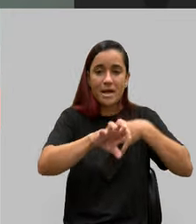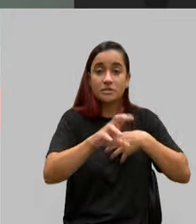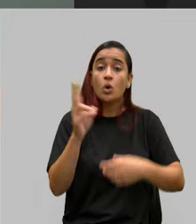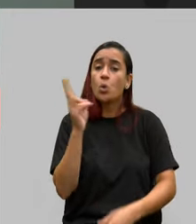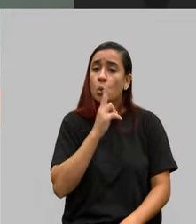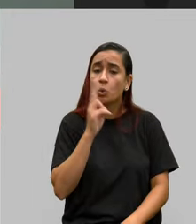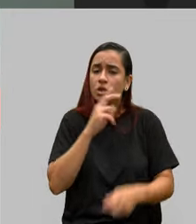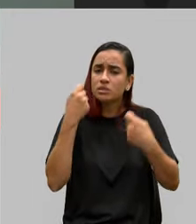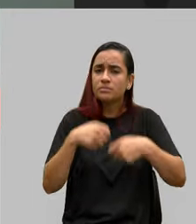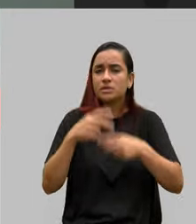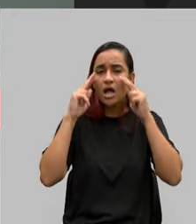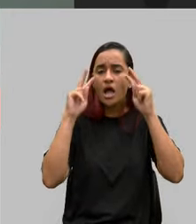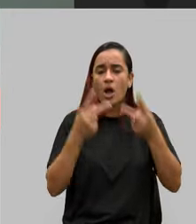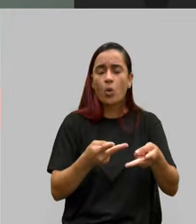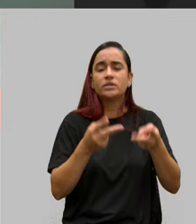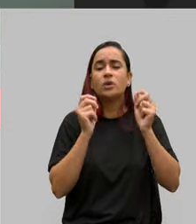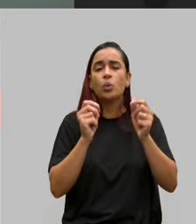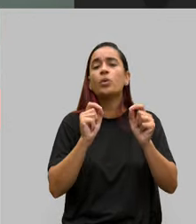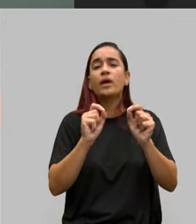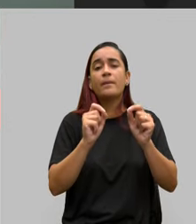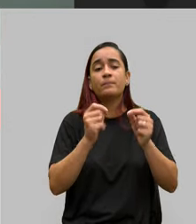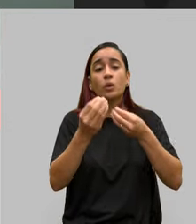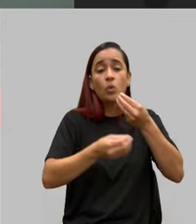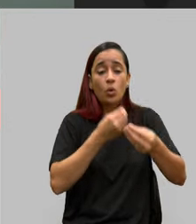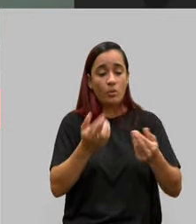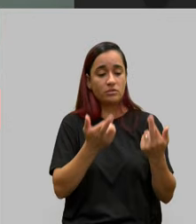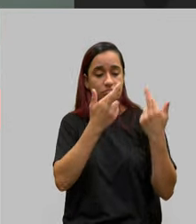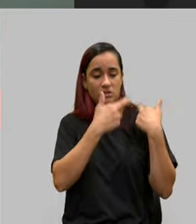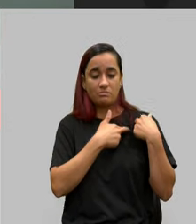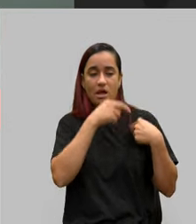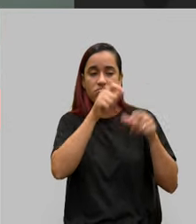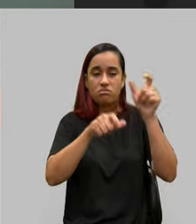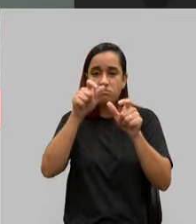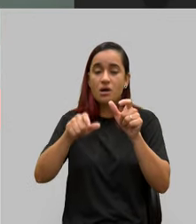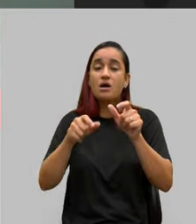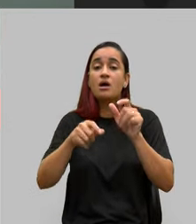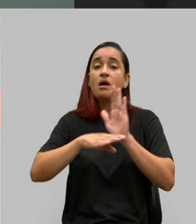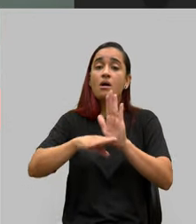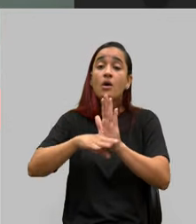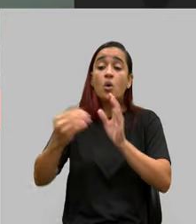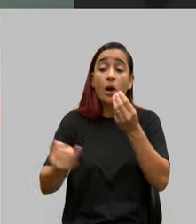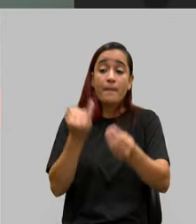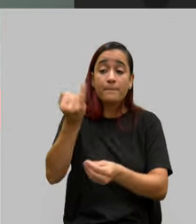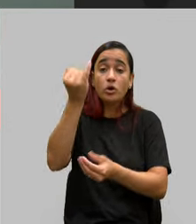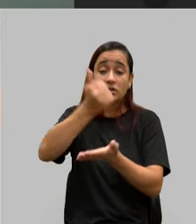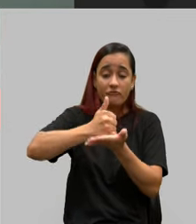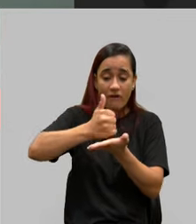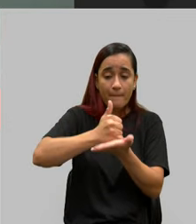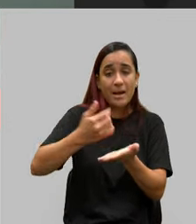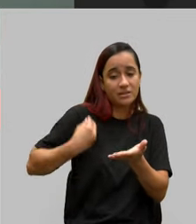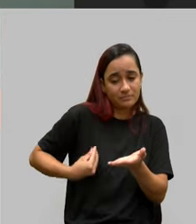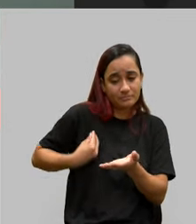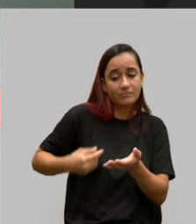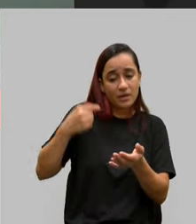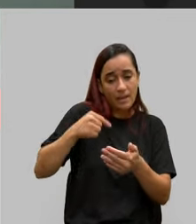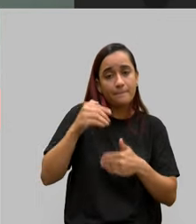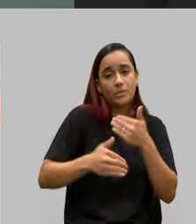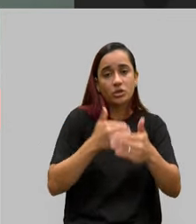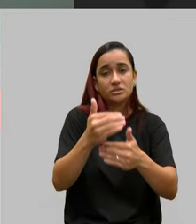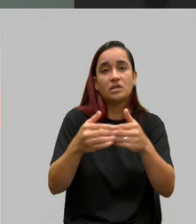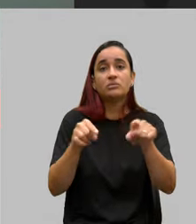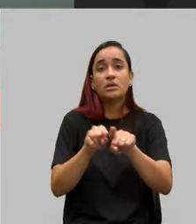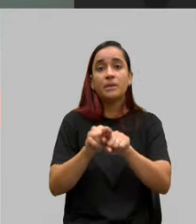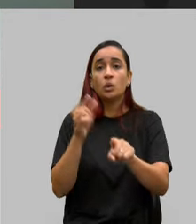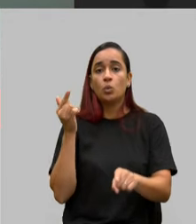das associações no processo de regulamentação na importância das Farmácias vivas nesse processo de conseguirmos a cannabis